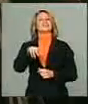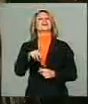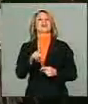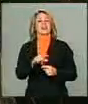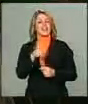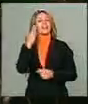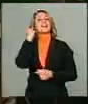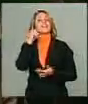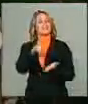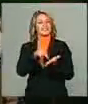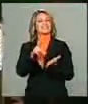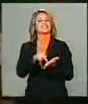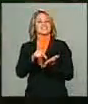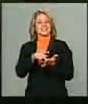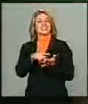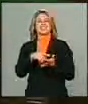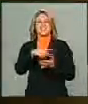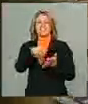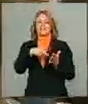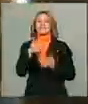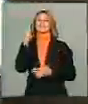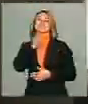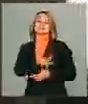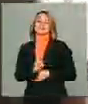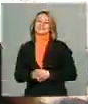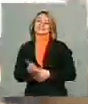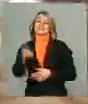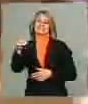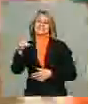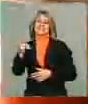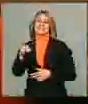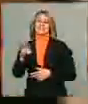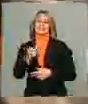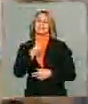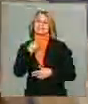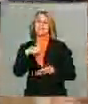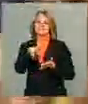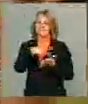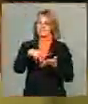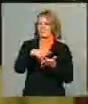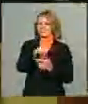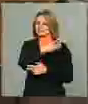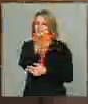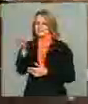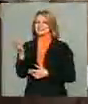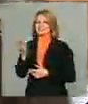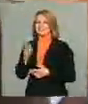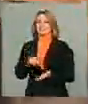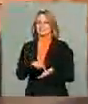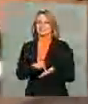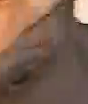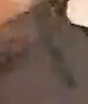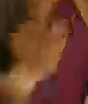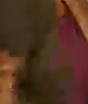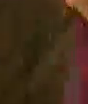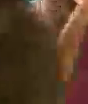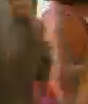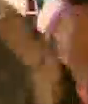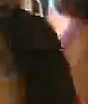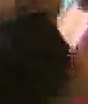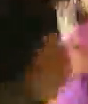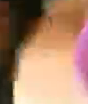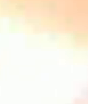pelo jeito esse baile ainda vai longe então bom forró para vocês